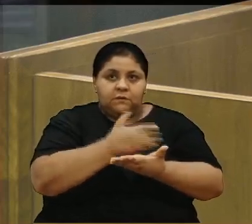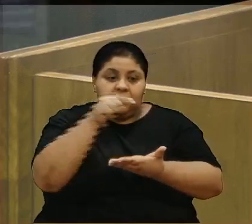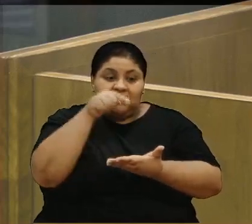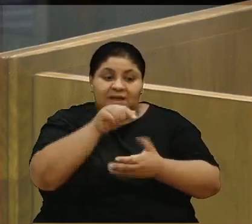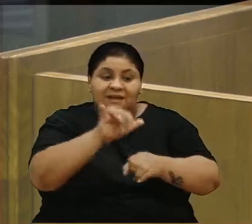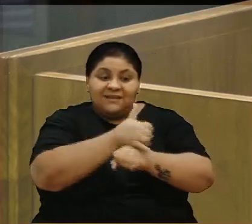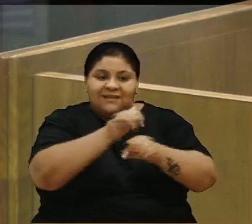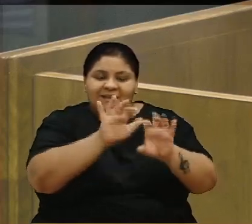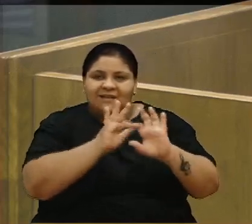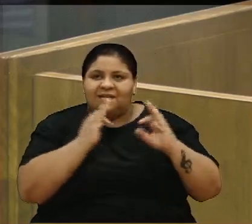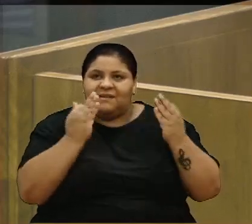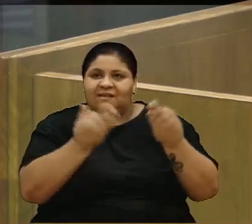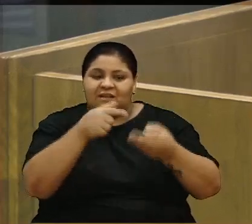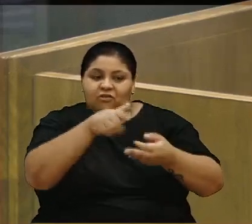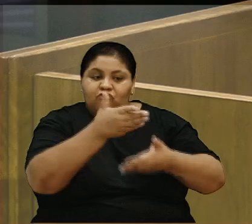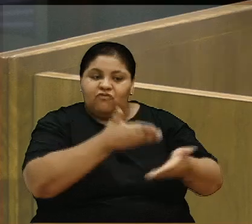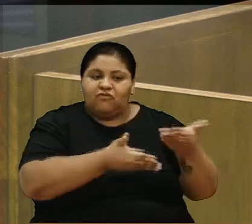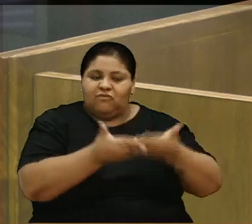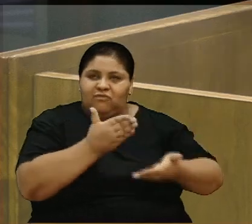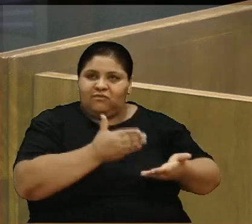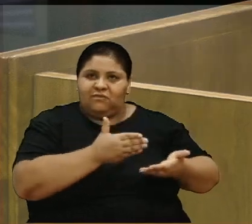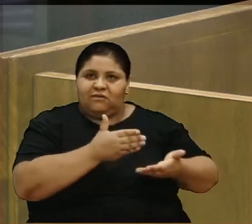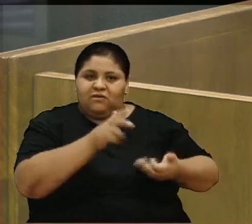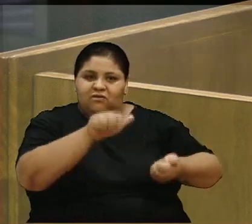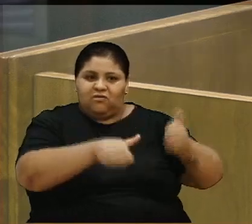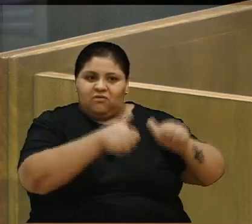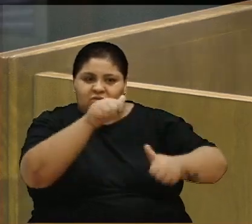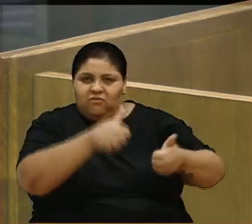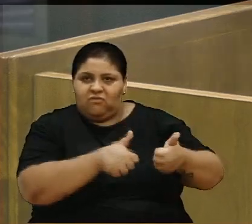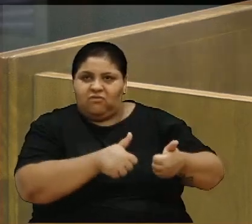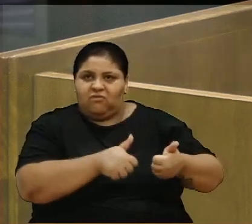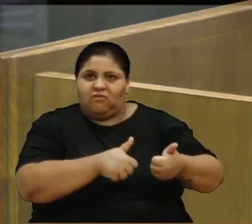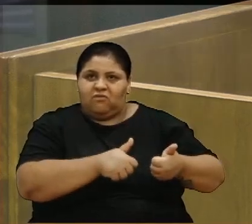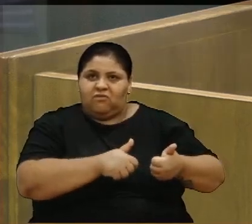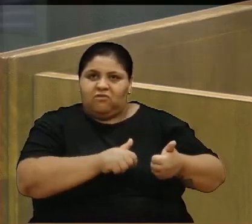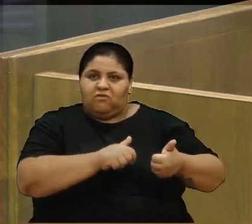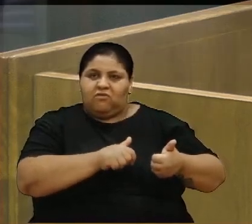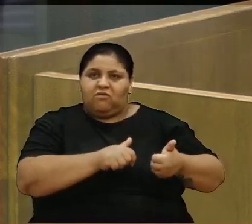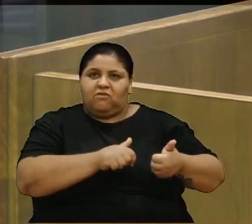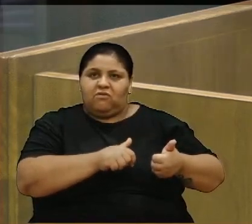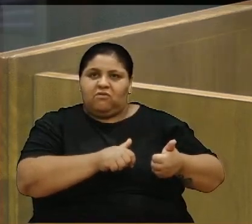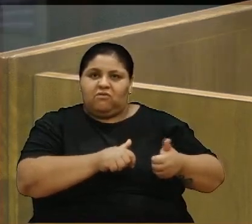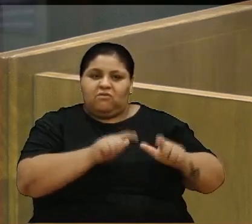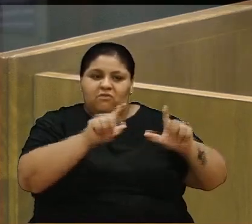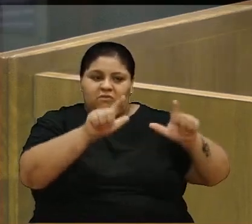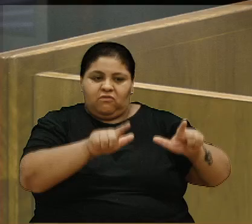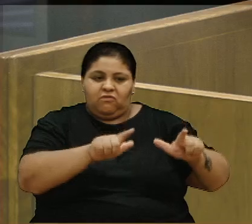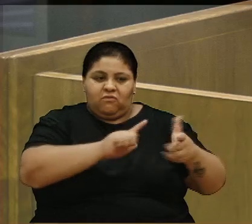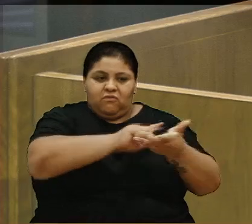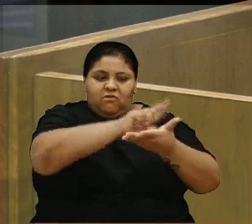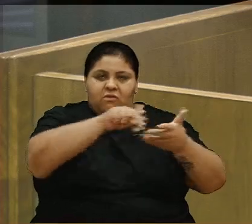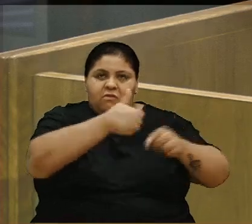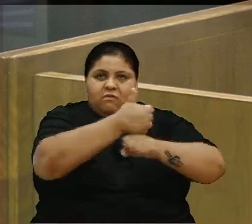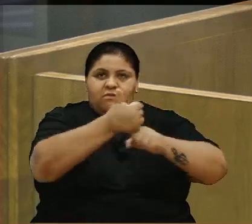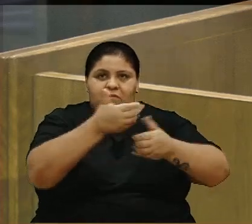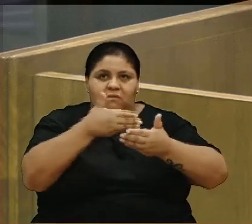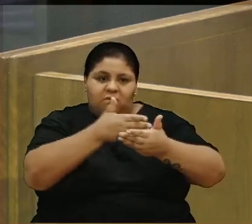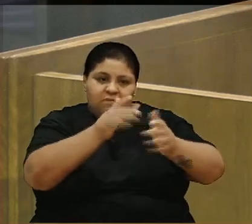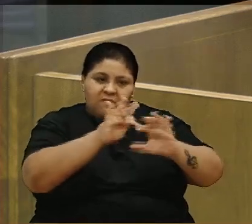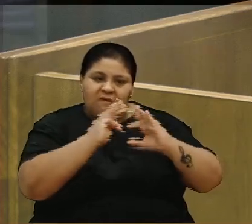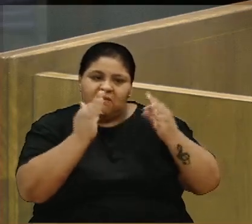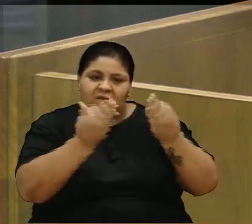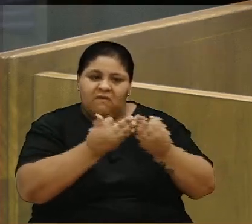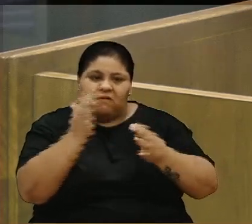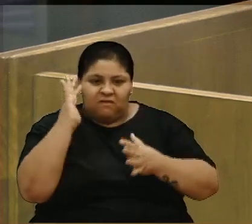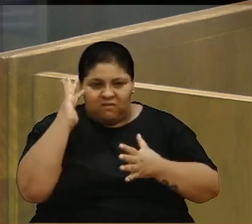saúde da família. Tu vai atender dessa forma, com qualidade, nos territórios, vários profissionais acompanhando as famílias para que as